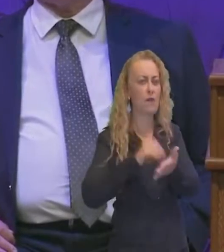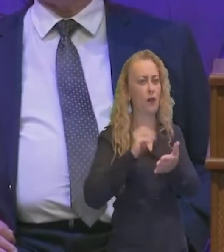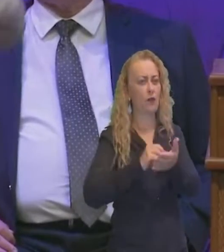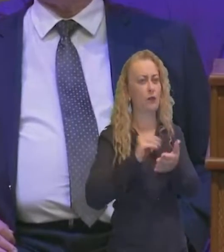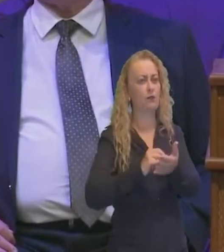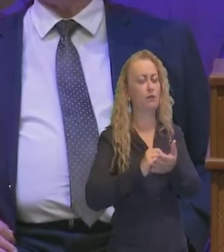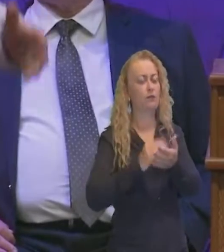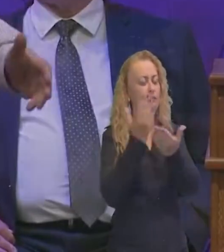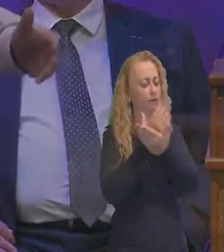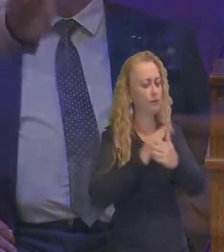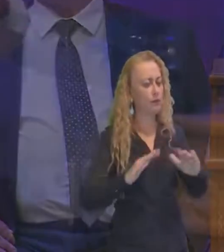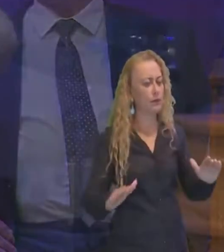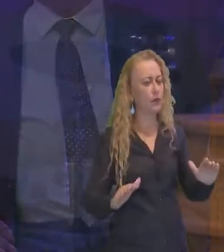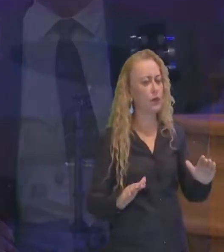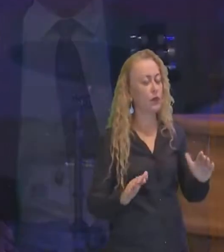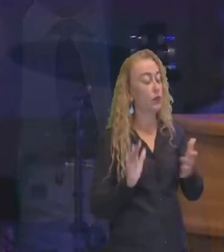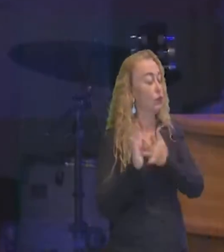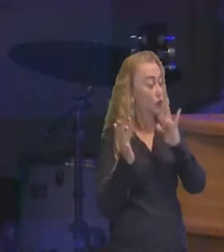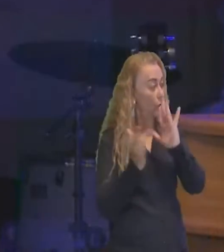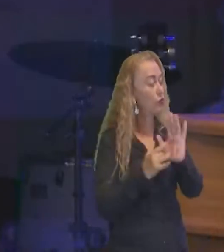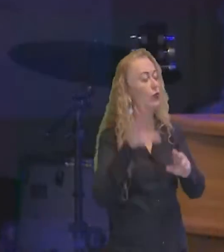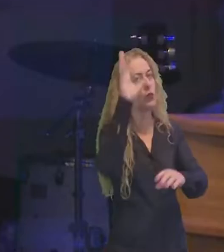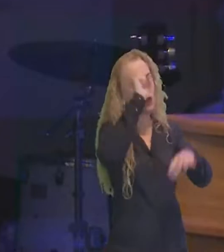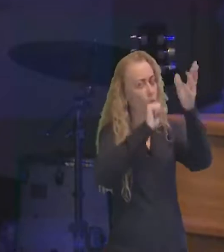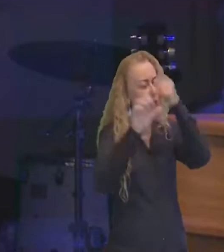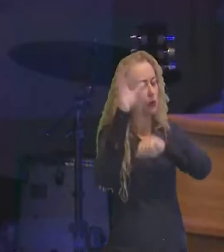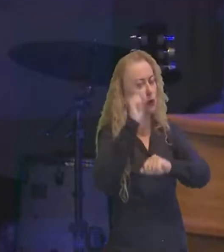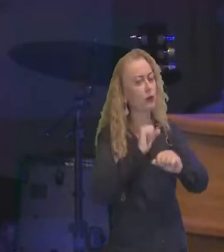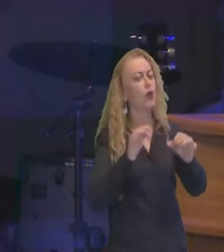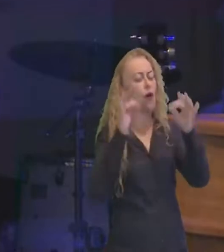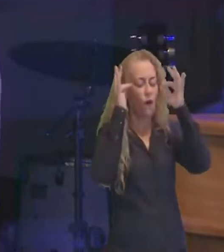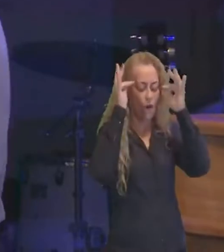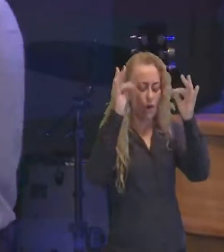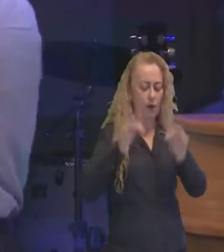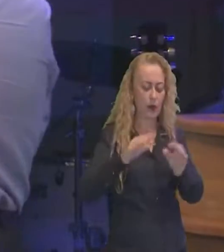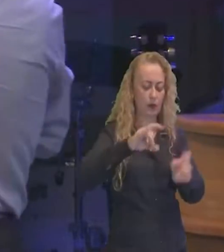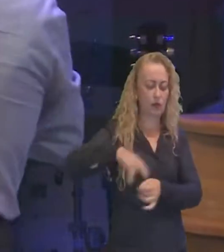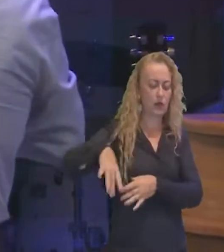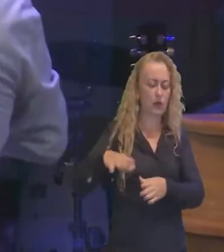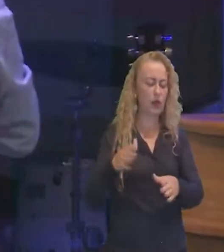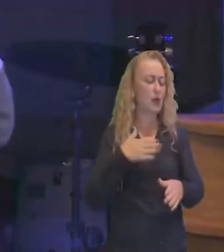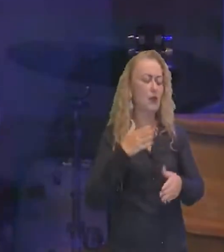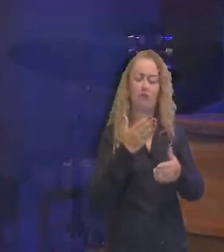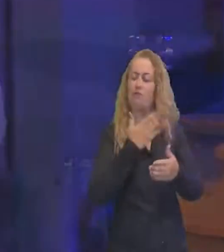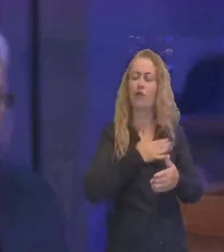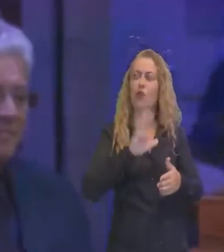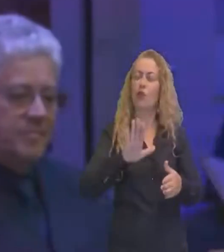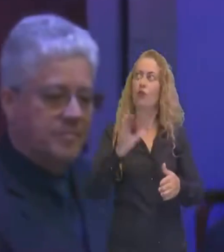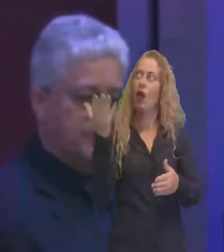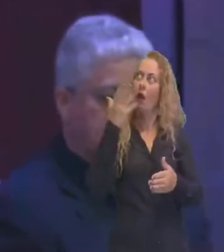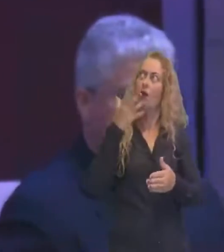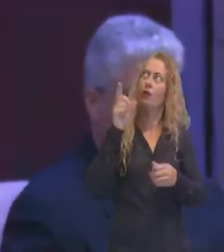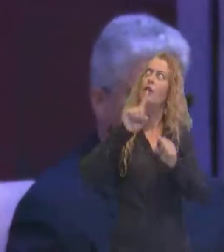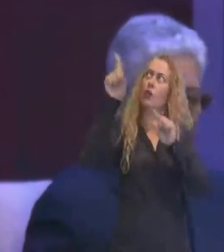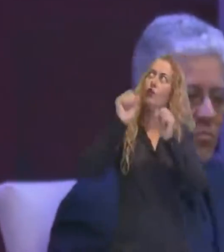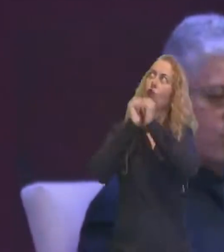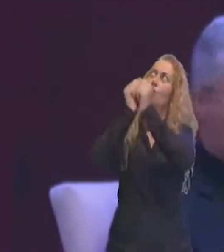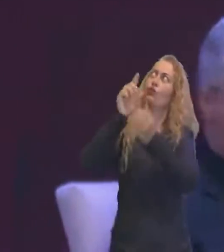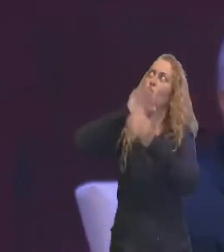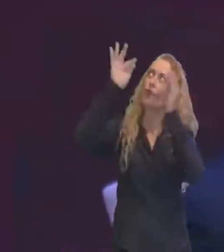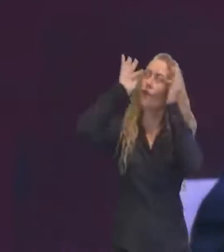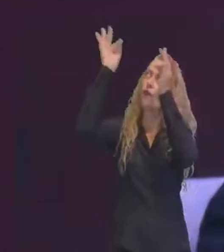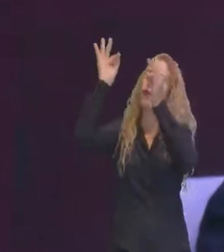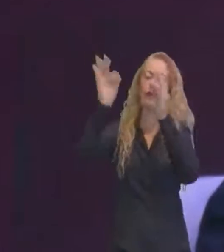Infidelidade. Em Jesus nós aprendemos que a infidelidade não agrada a Deus, não é boa para a minha vida, não quero isso, e em Jesus